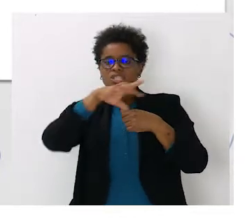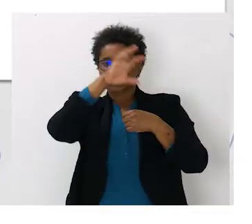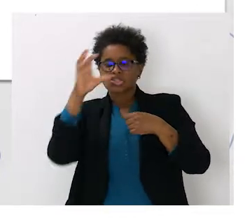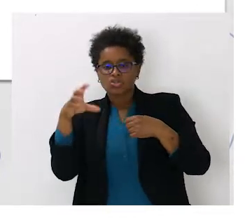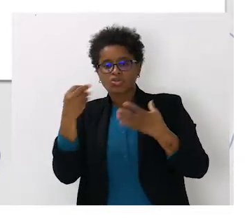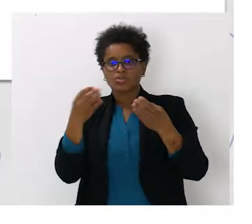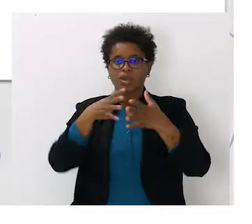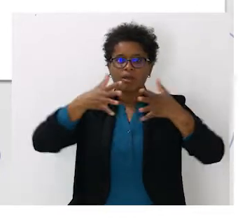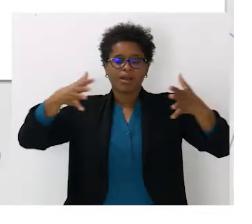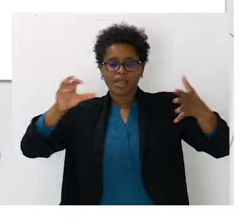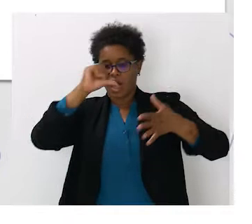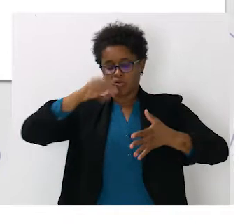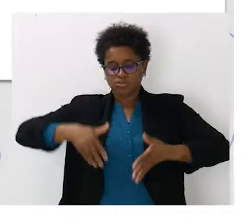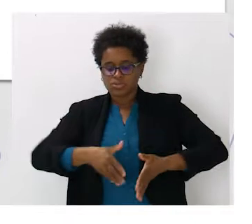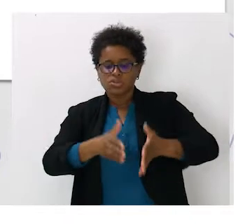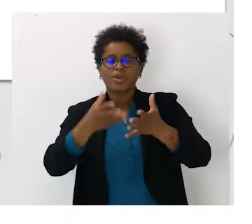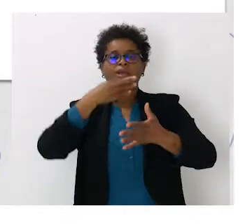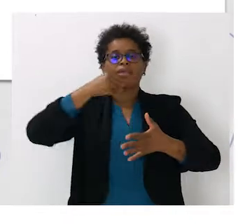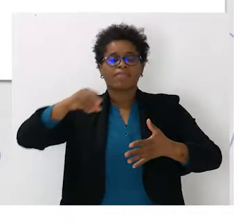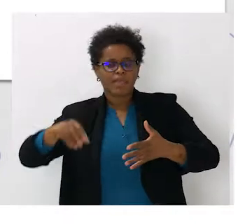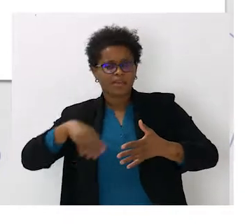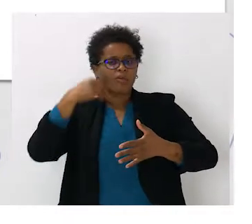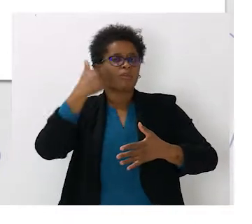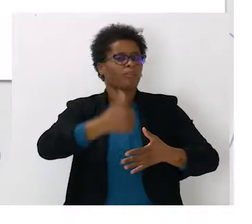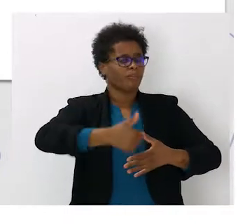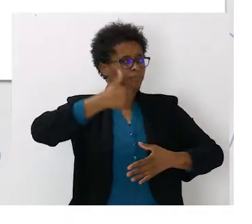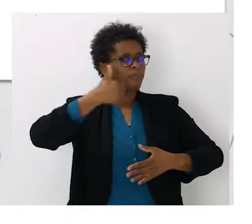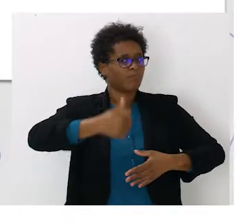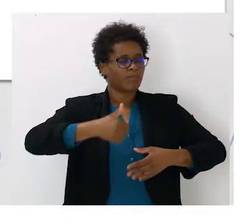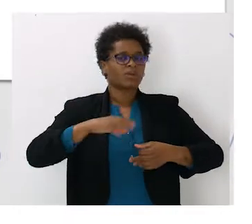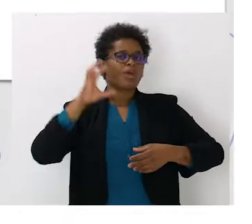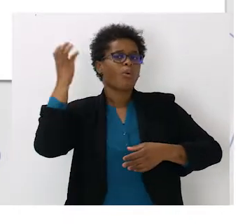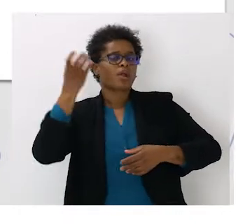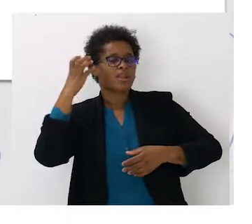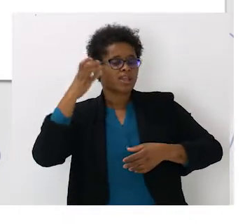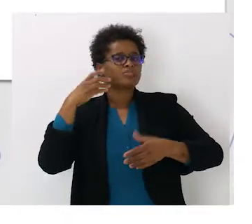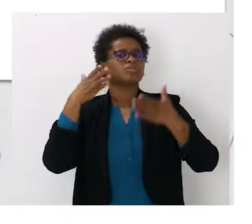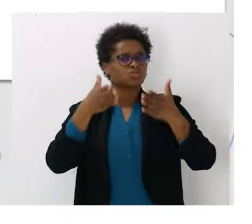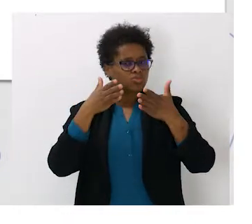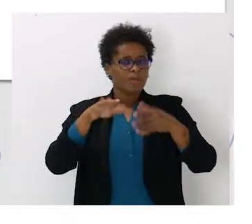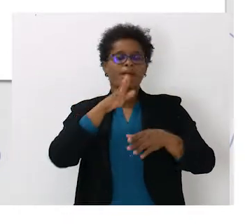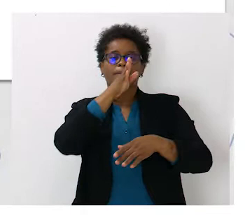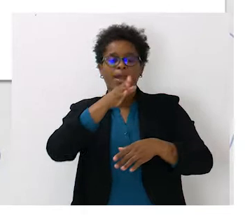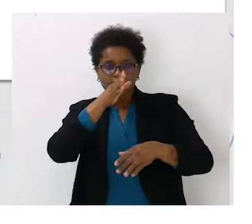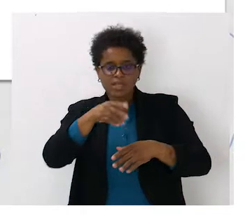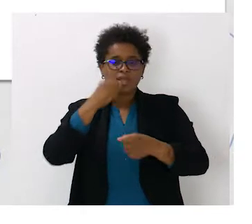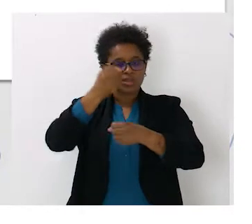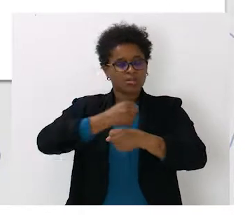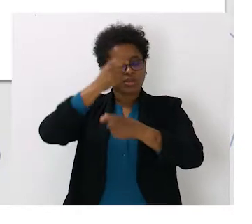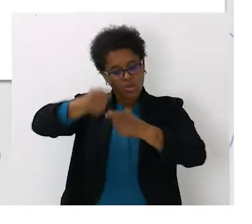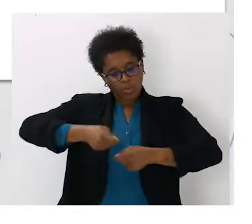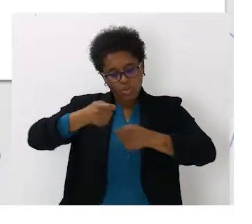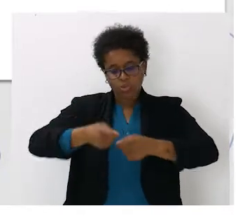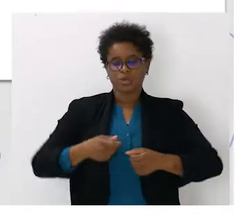por grandes rios, onde as terras são férteis e o clima favorece a prática